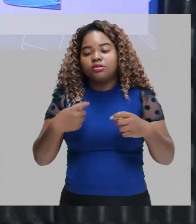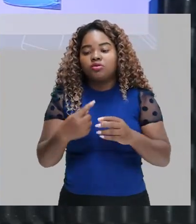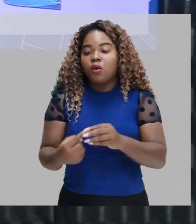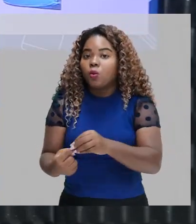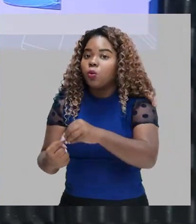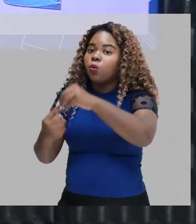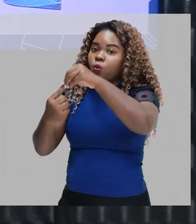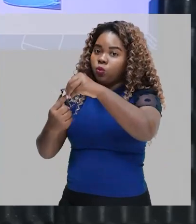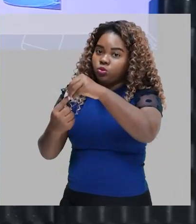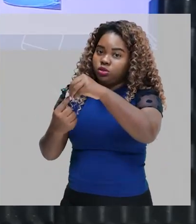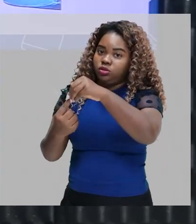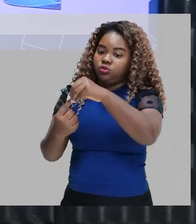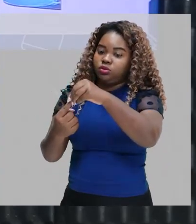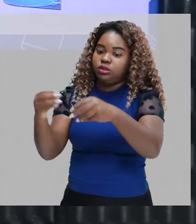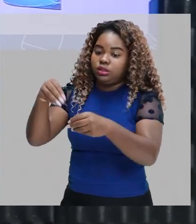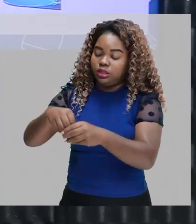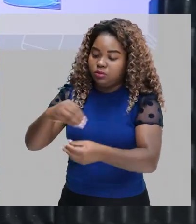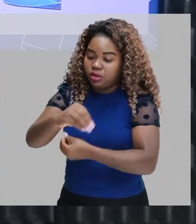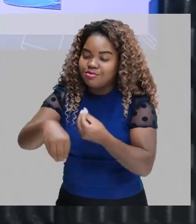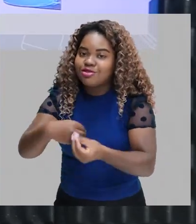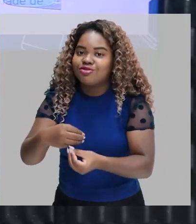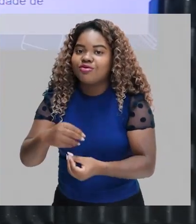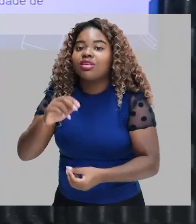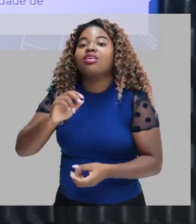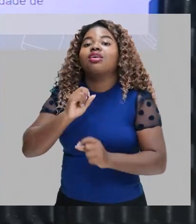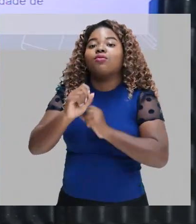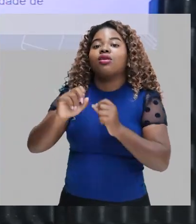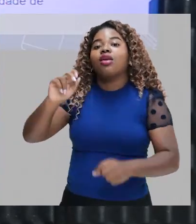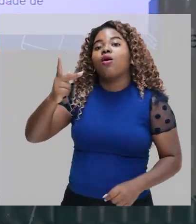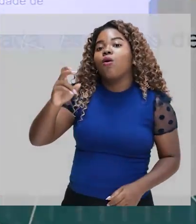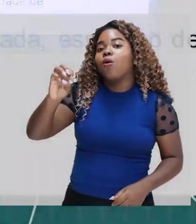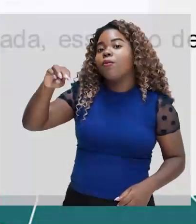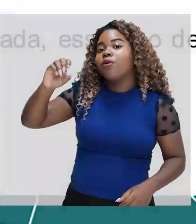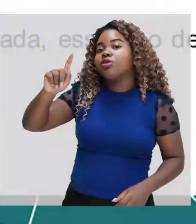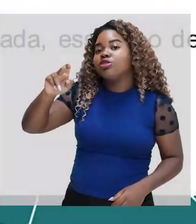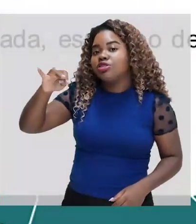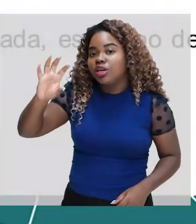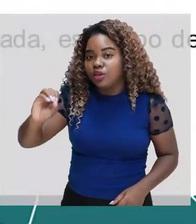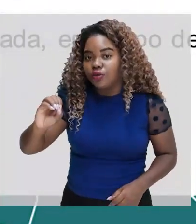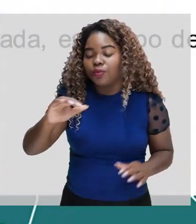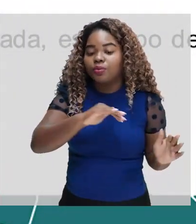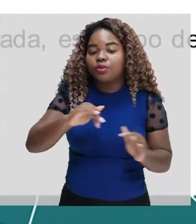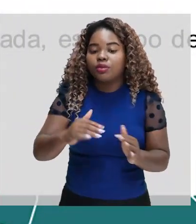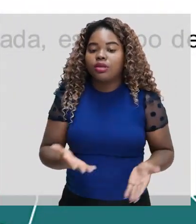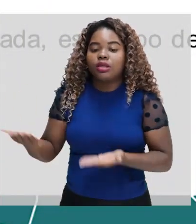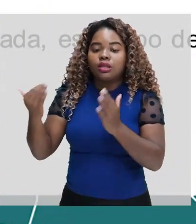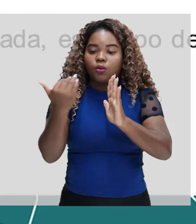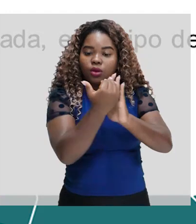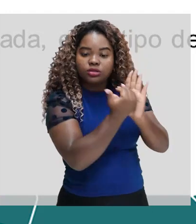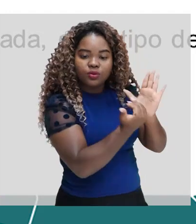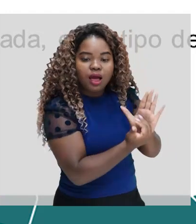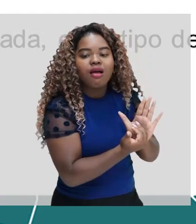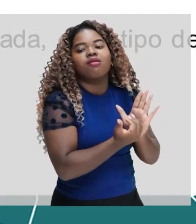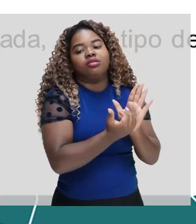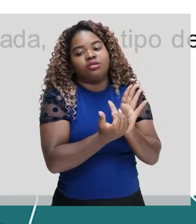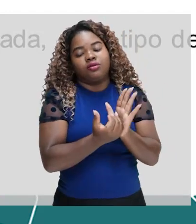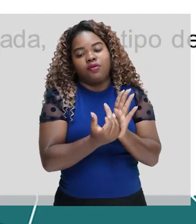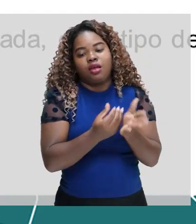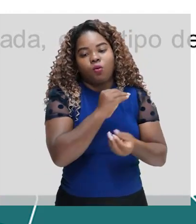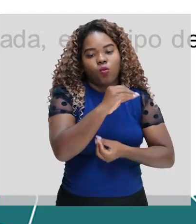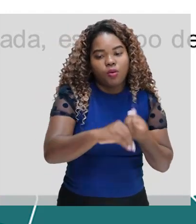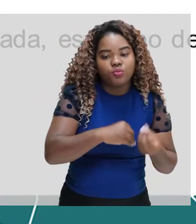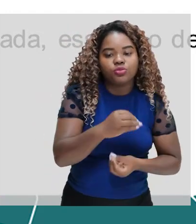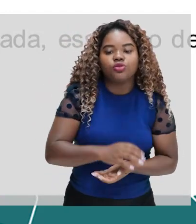né? Uniforme. Show de bola, turminha? Bom, as classificações das